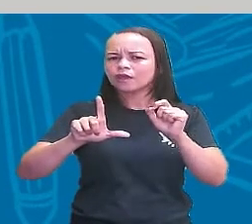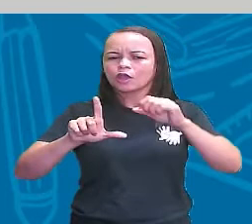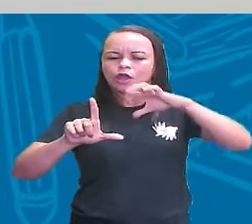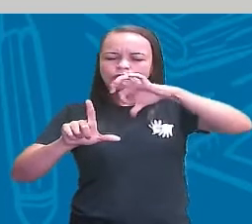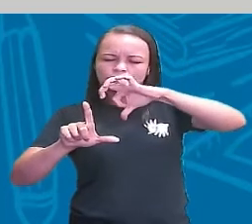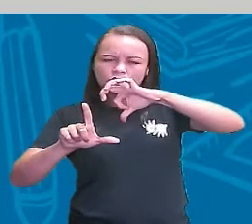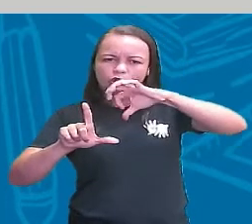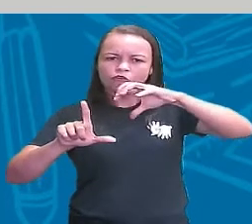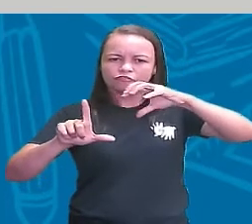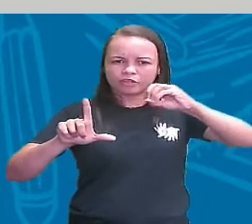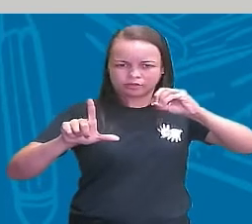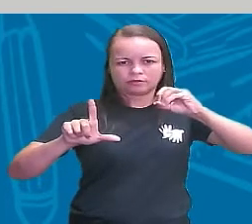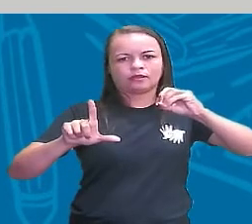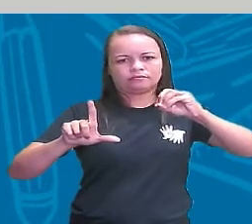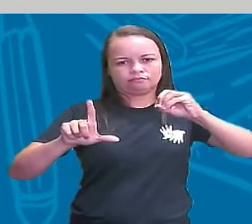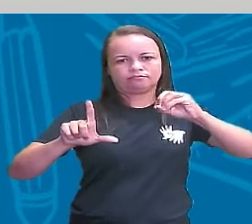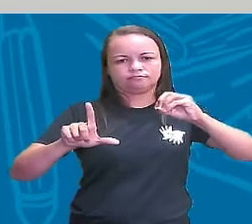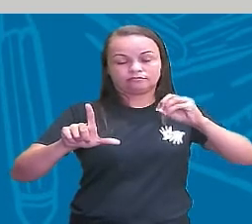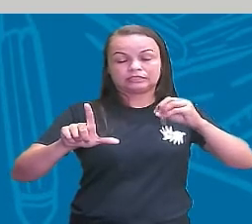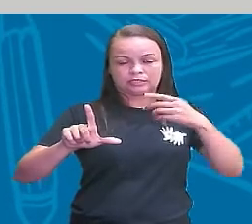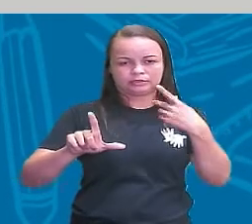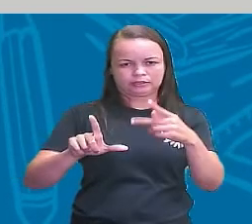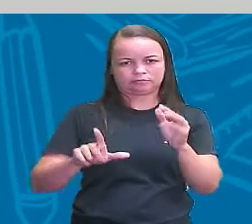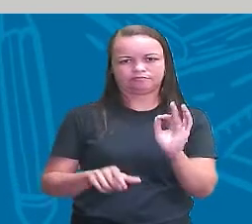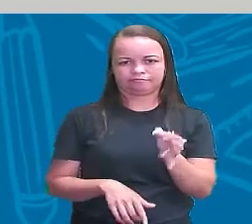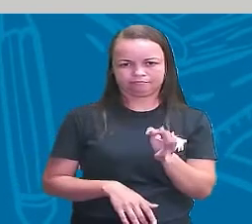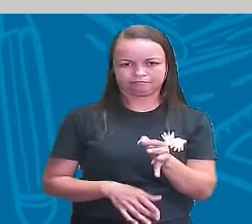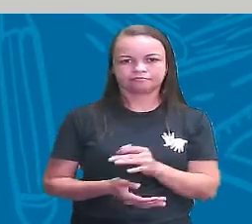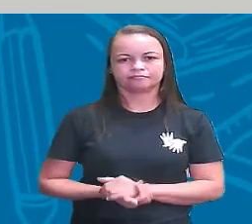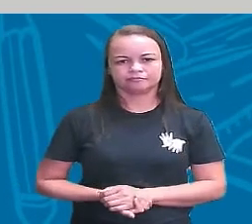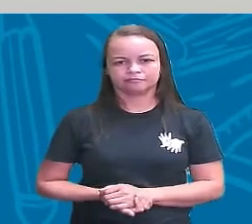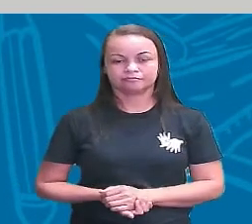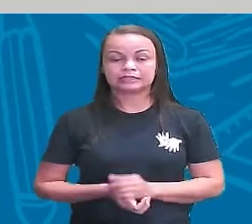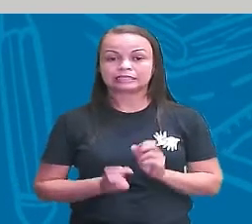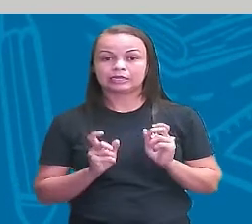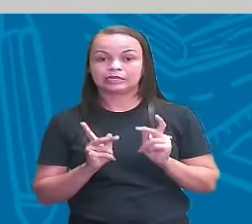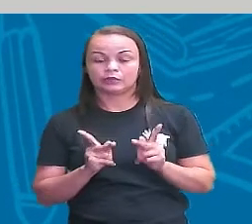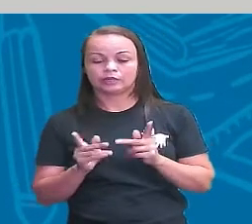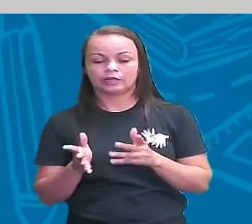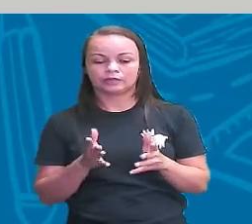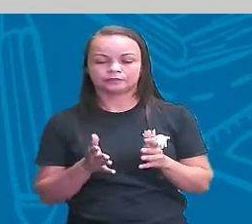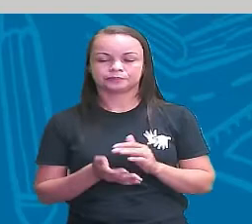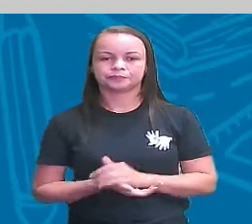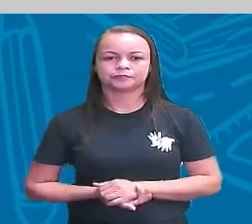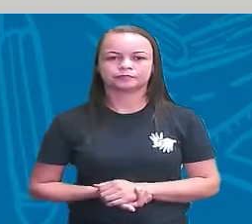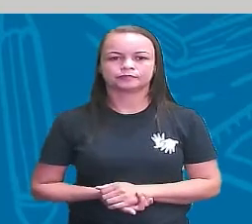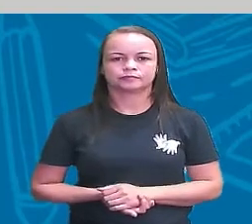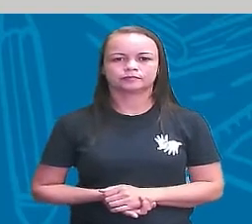de 90 graus, exatamente. Ok? Então, vamos lá.